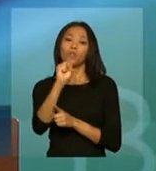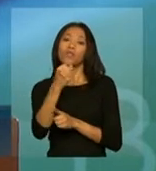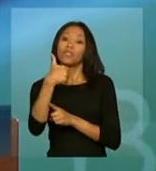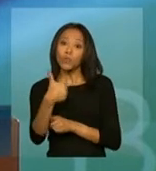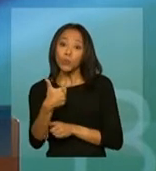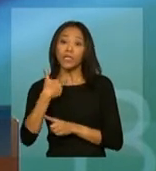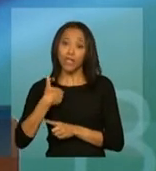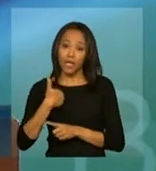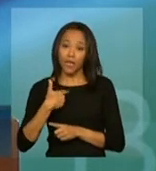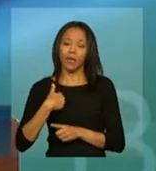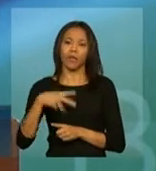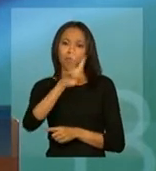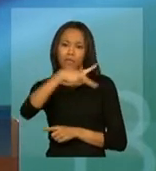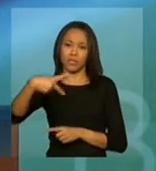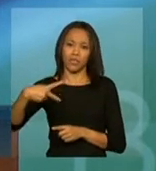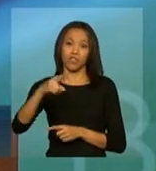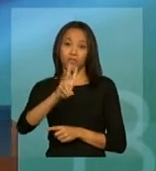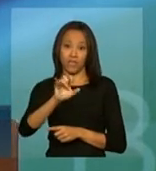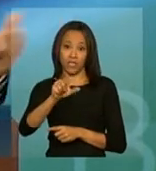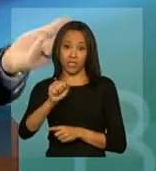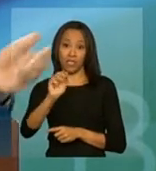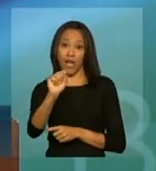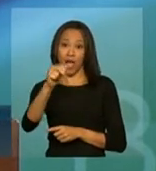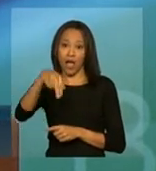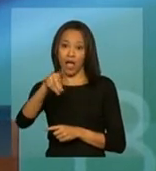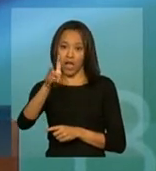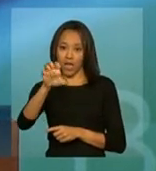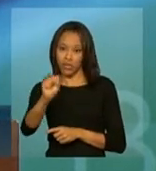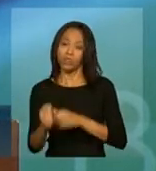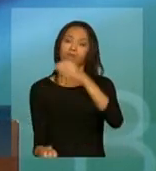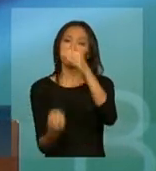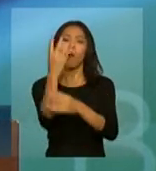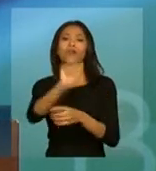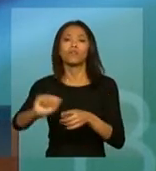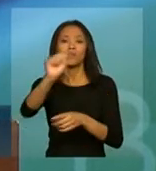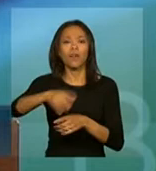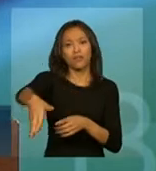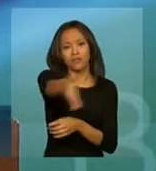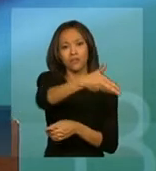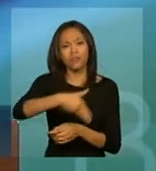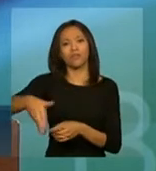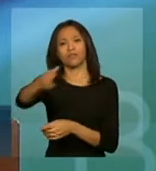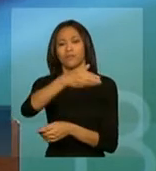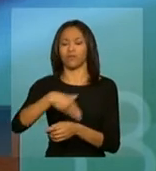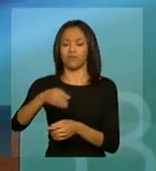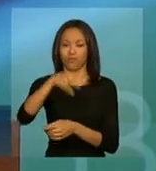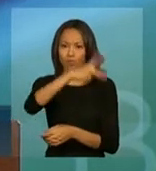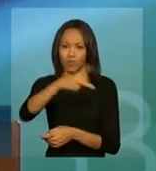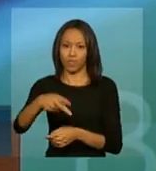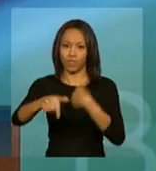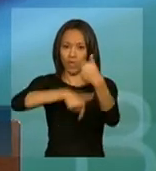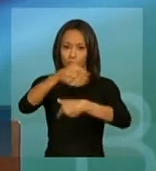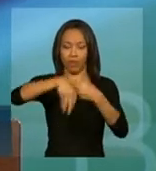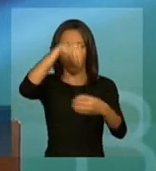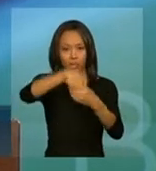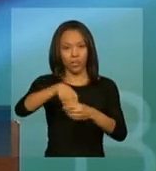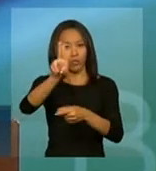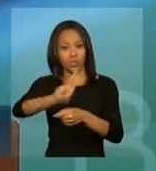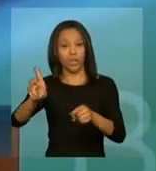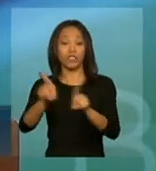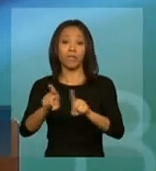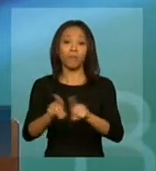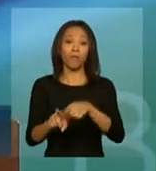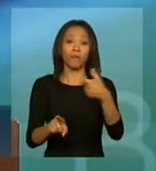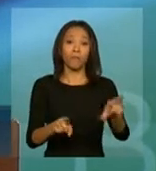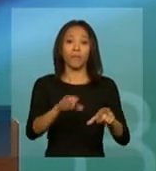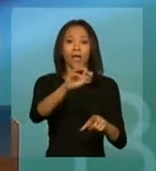de Professores da PUC, vice-presidente da ANDES, que nós acabávamos de fundar, Sindicato Nacional de Professores Universitários, e o ministro Aldo Rebelo